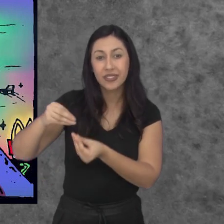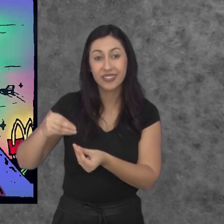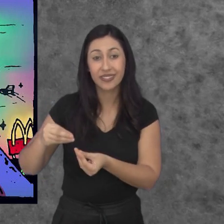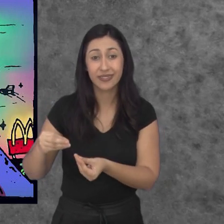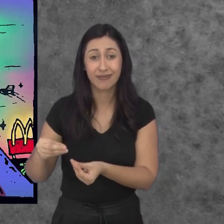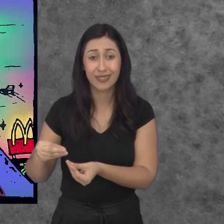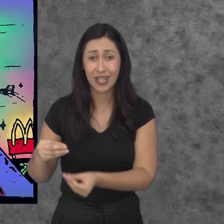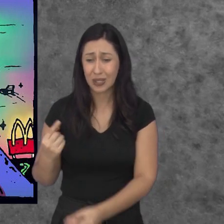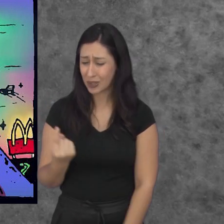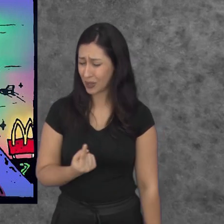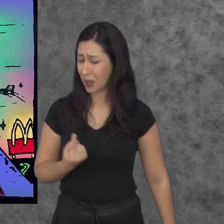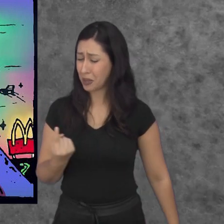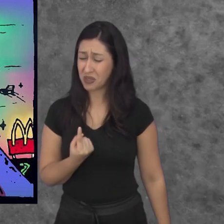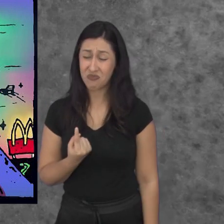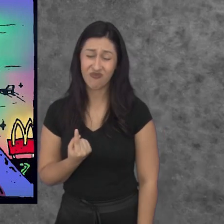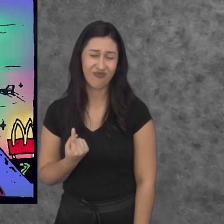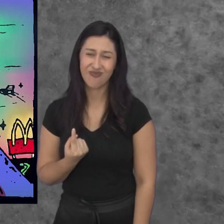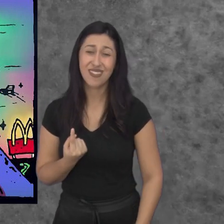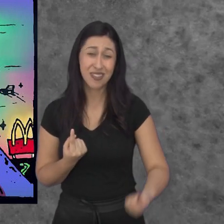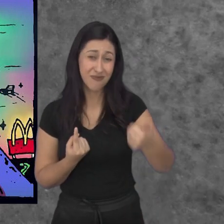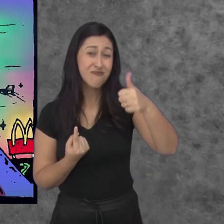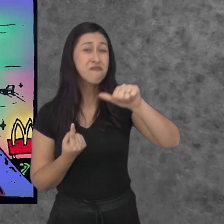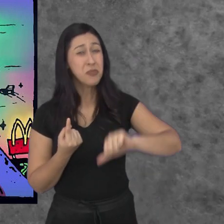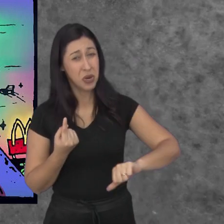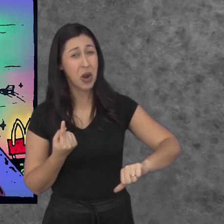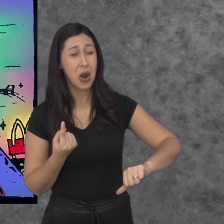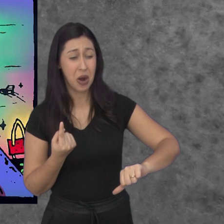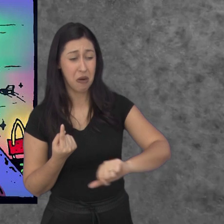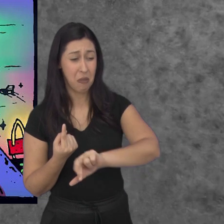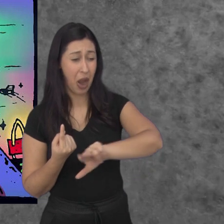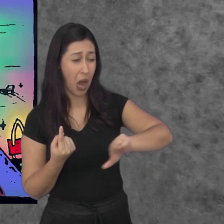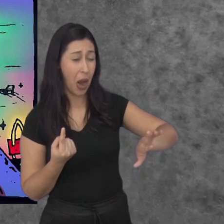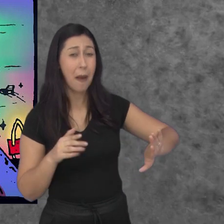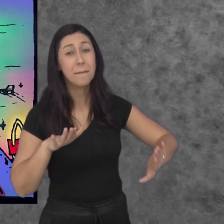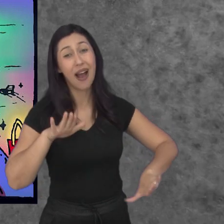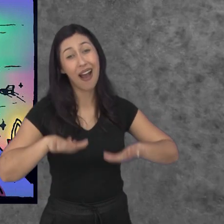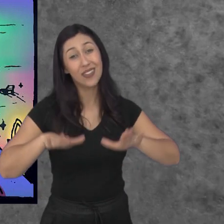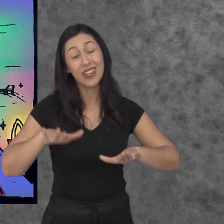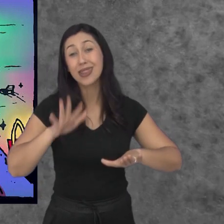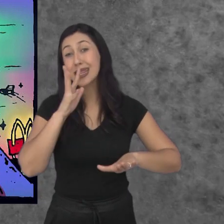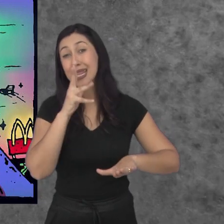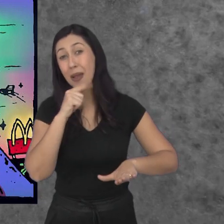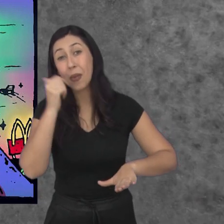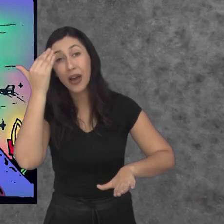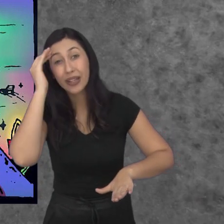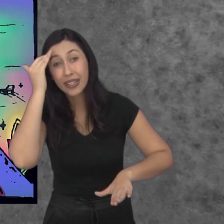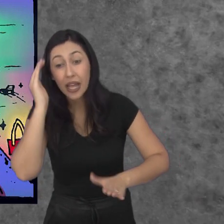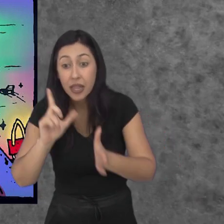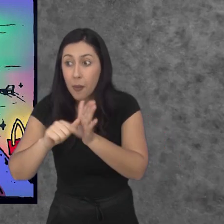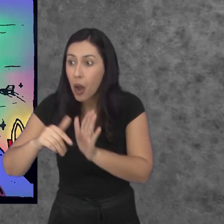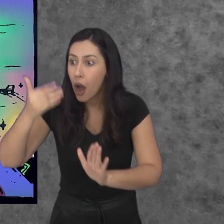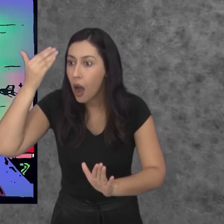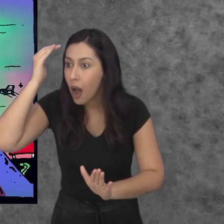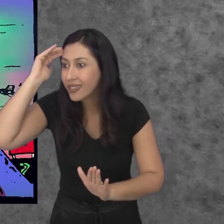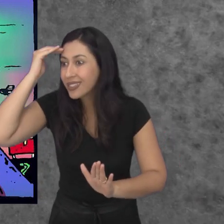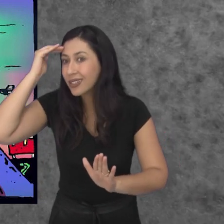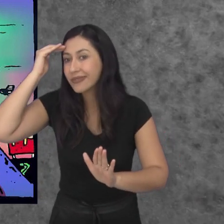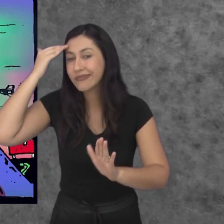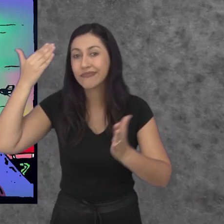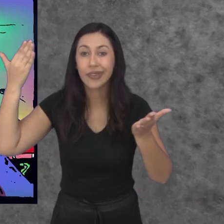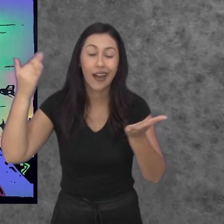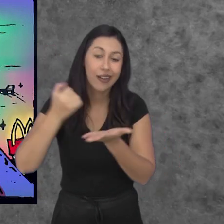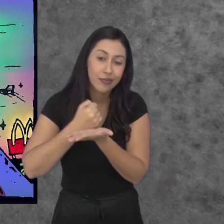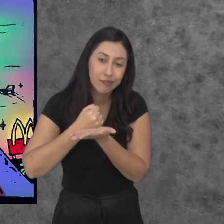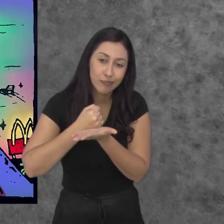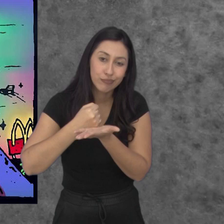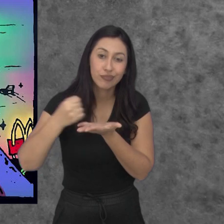coisas piores que estar sozinho, mas geralmente leva tempo para entender isso. E quase sempre, quando você entende, é tarde demais. E